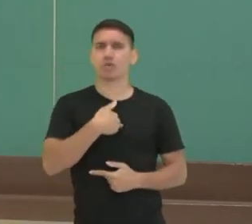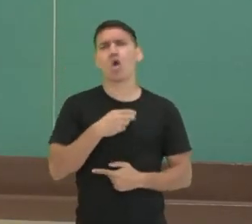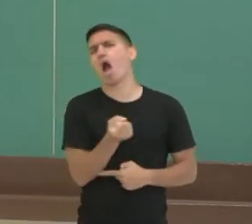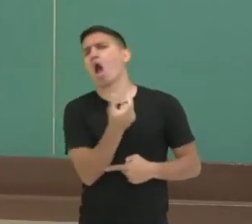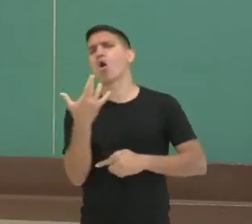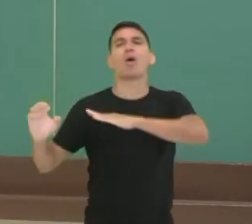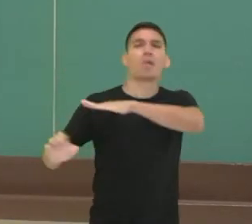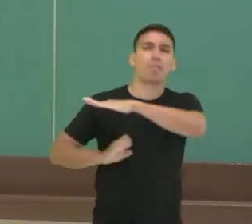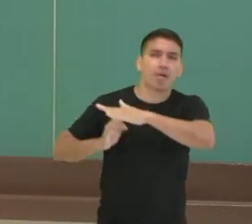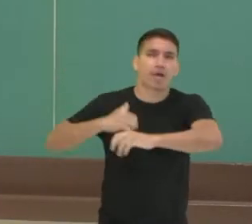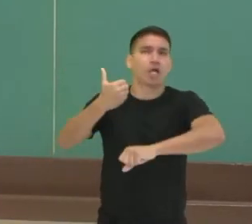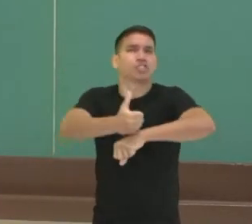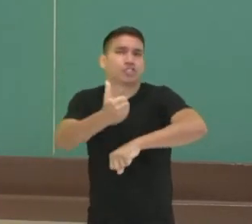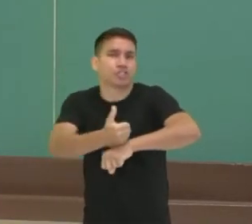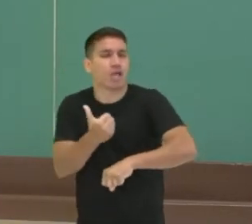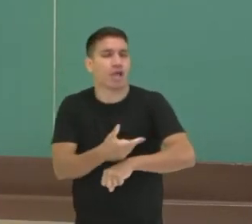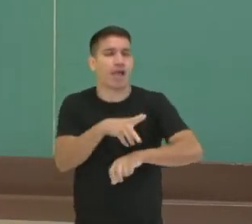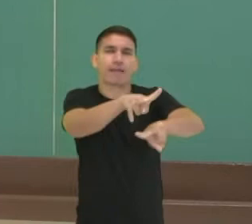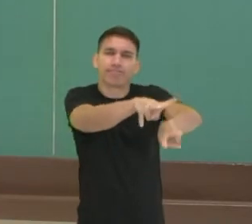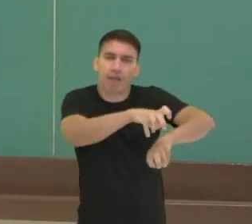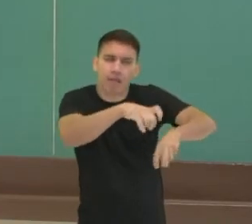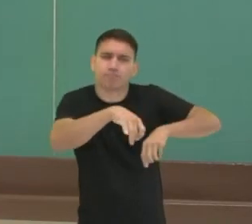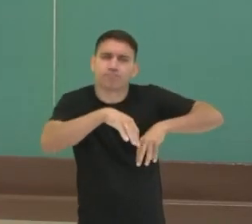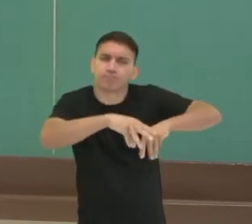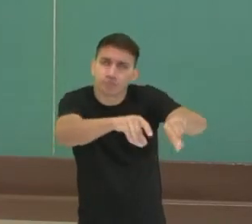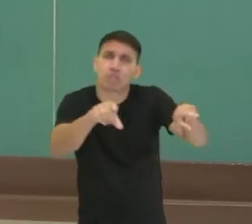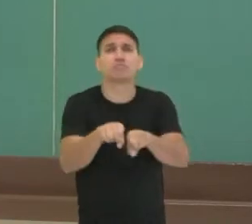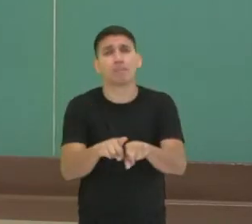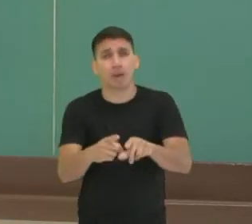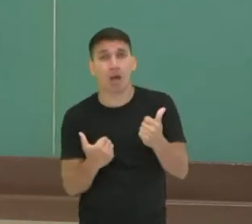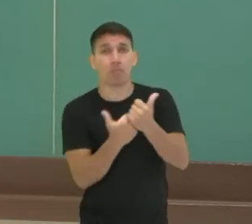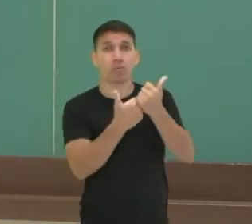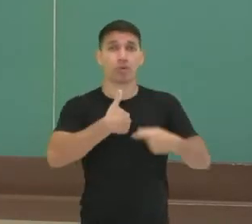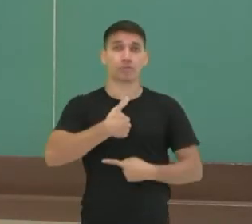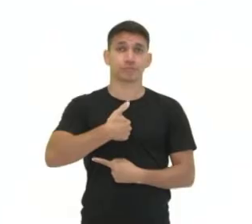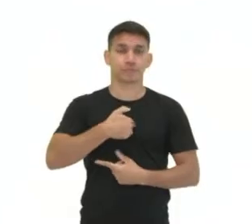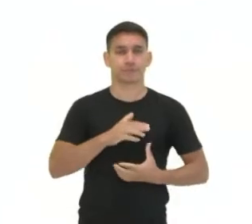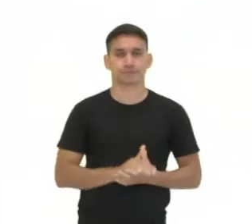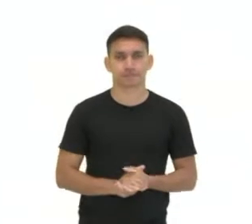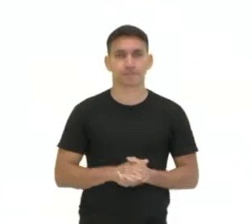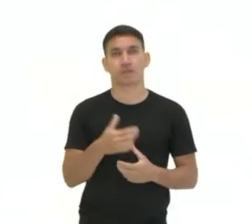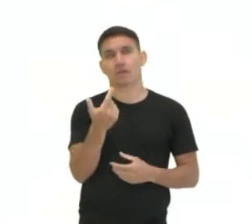empresários, proprietários de terras, que apoiavam também o getulismo.